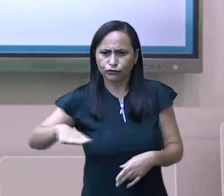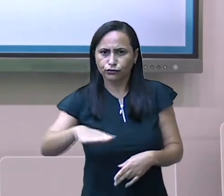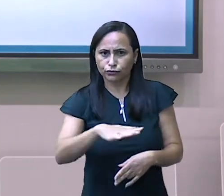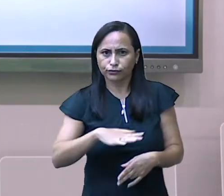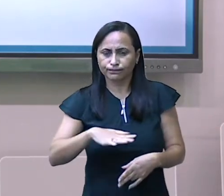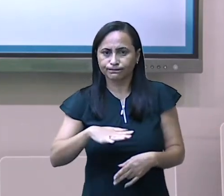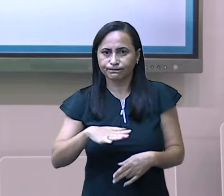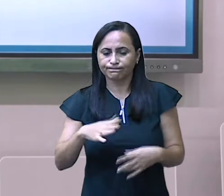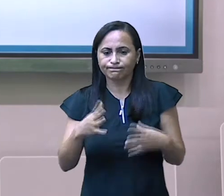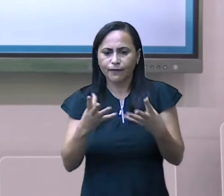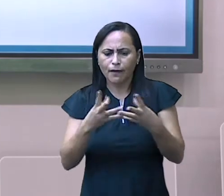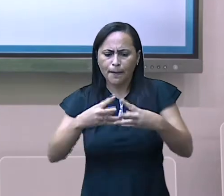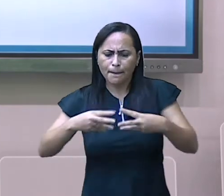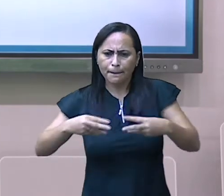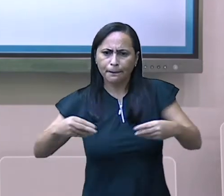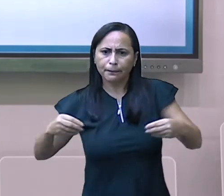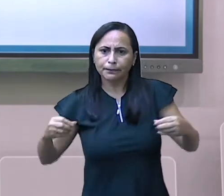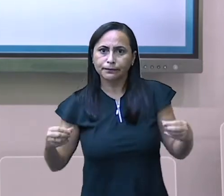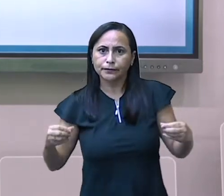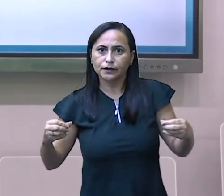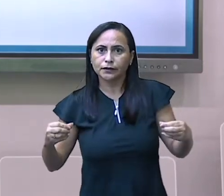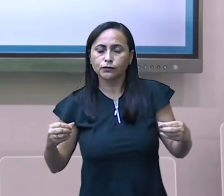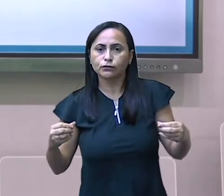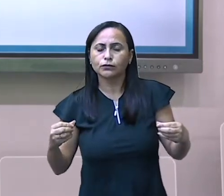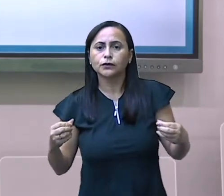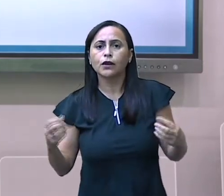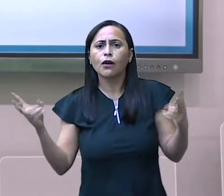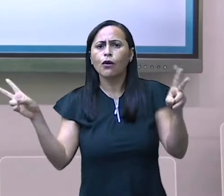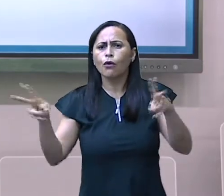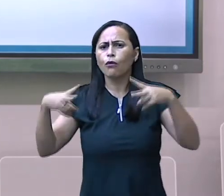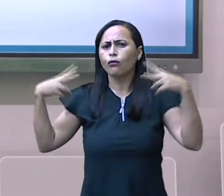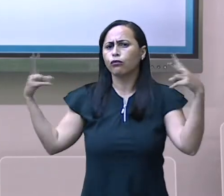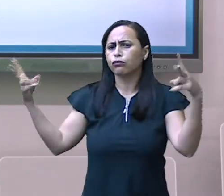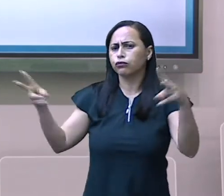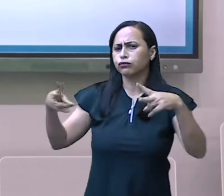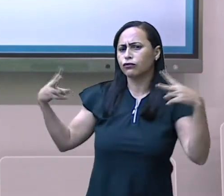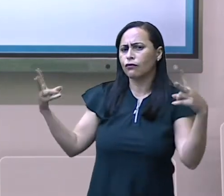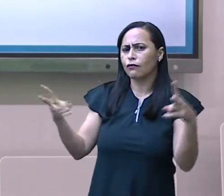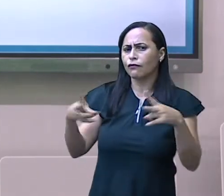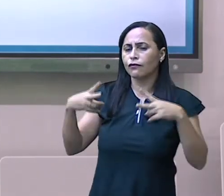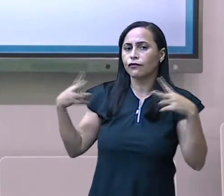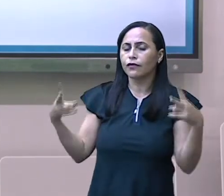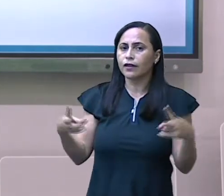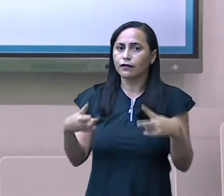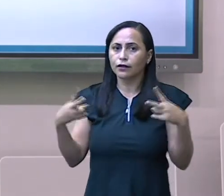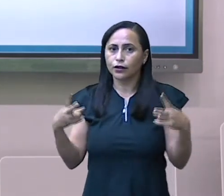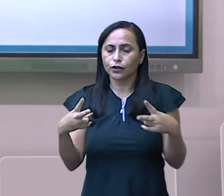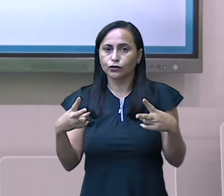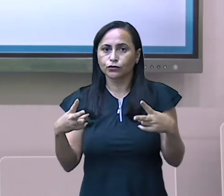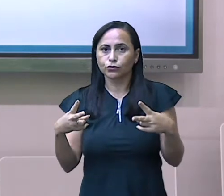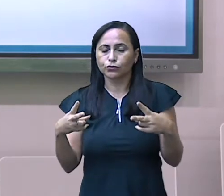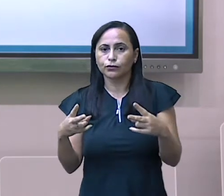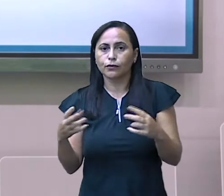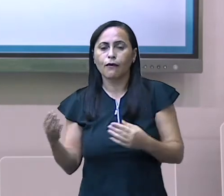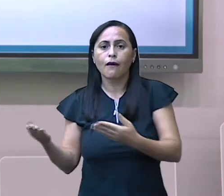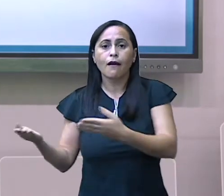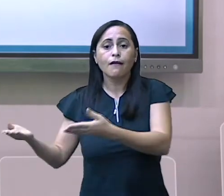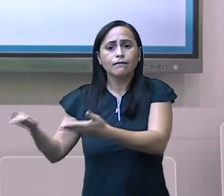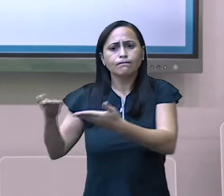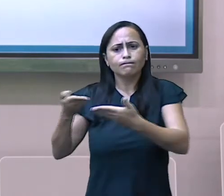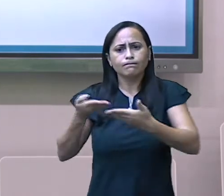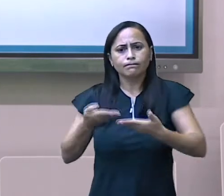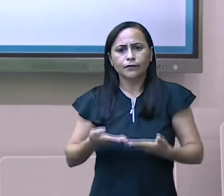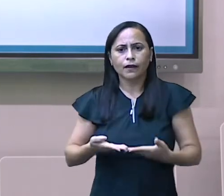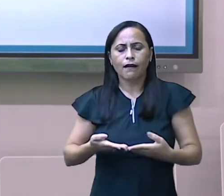vai trazendo essas partículas para o relevo baixo, ou seja, para as planícies.